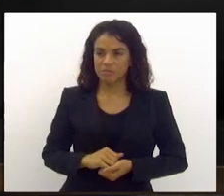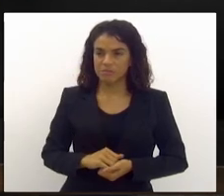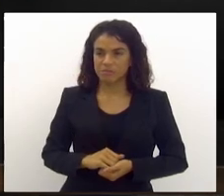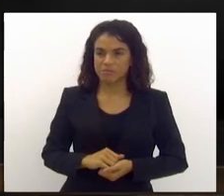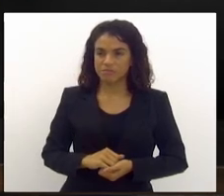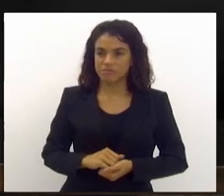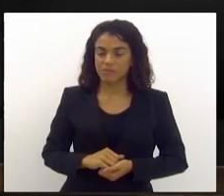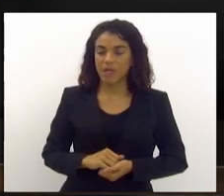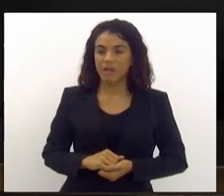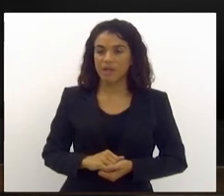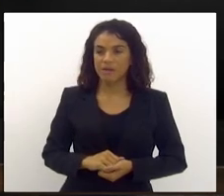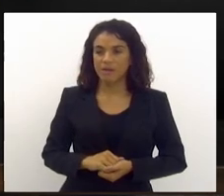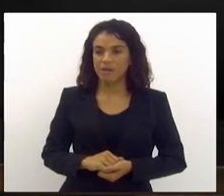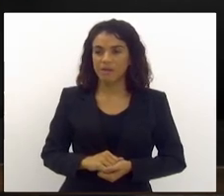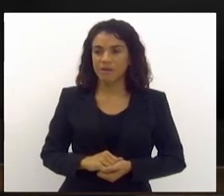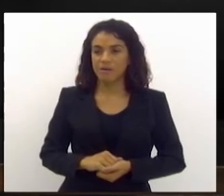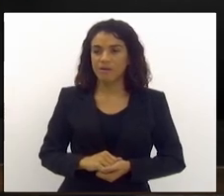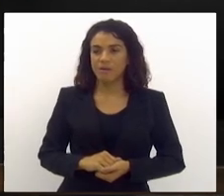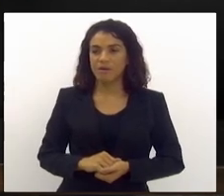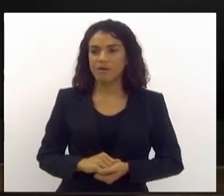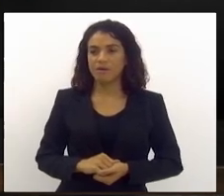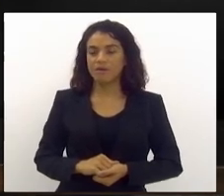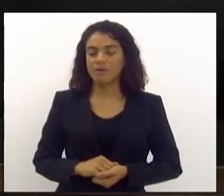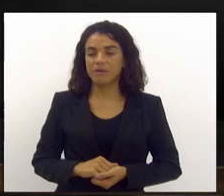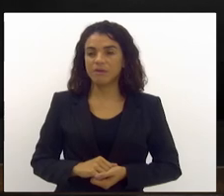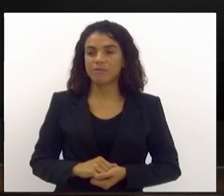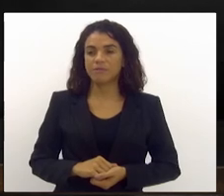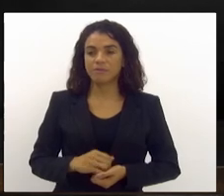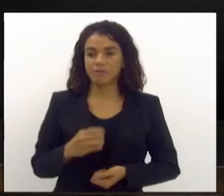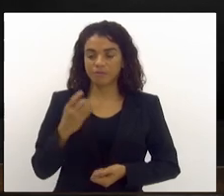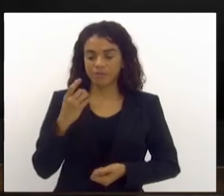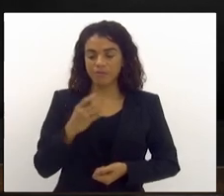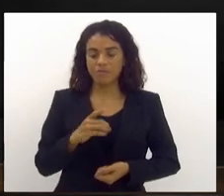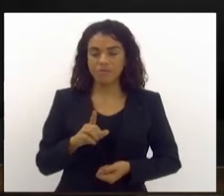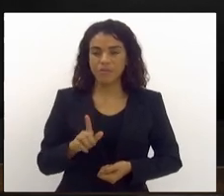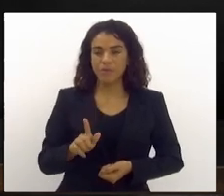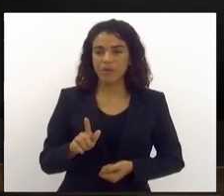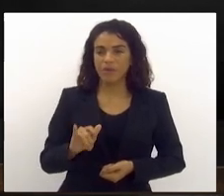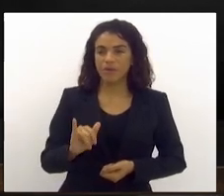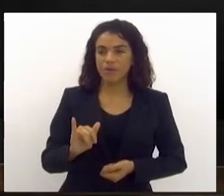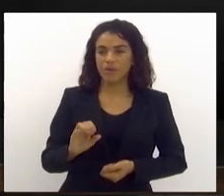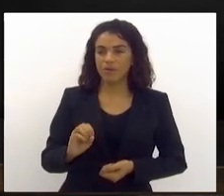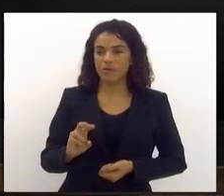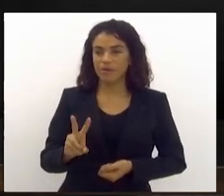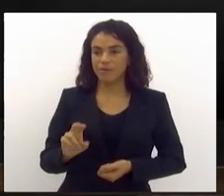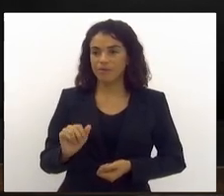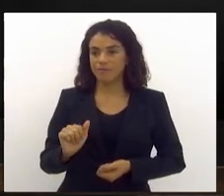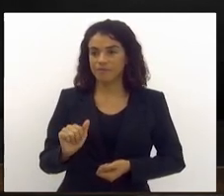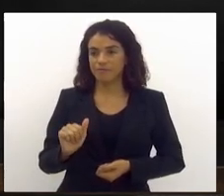Obrigado, no painel. Obrigado. Deputado Giovanni Ratinho.